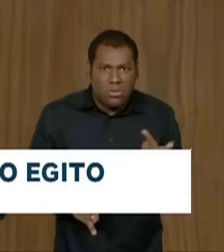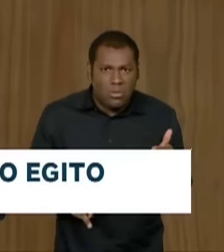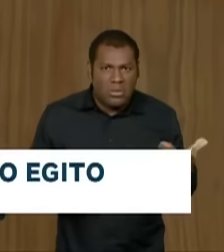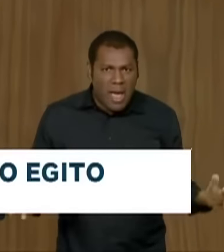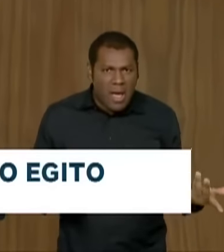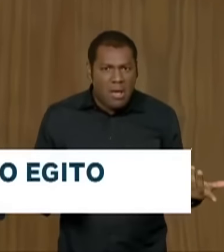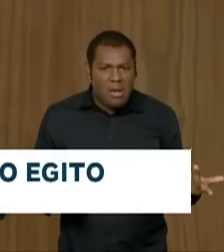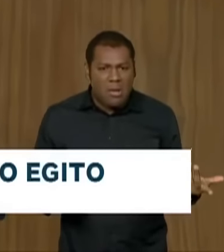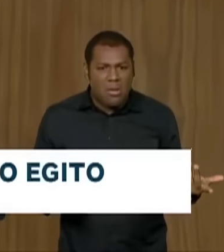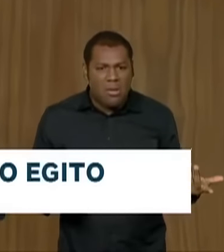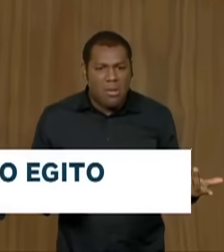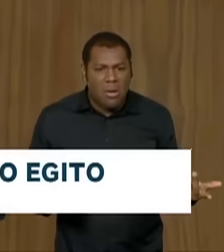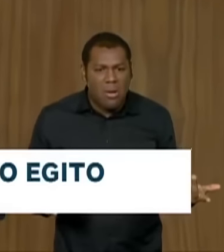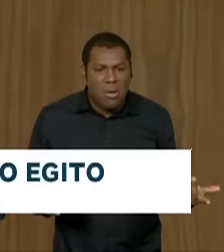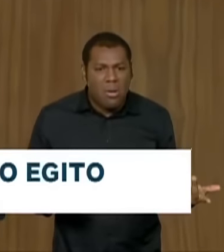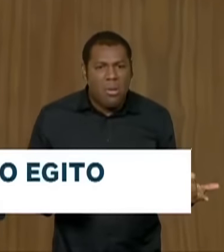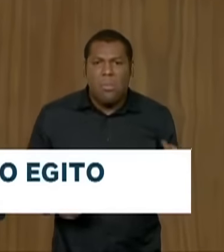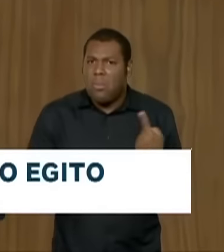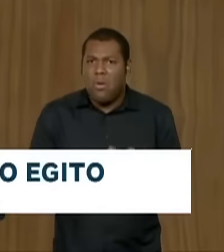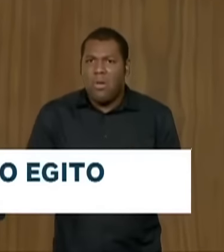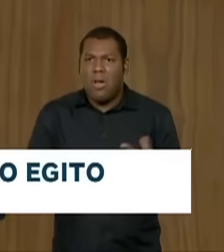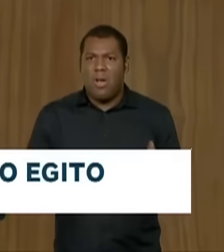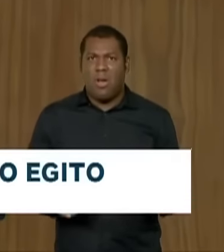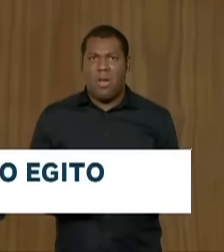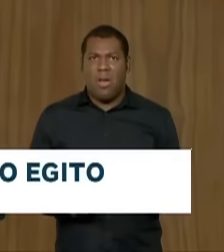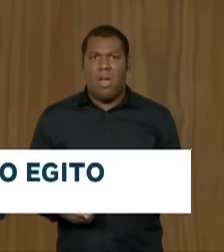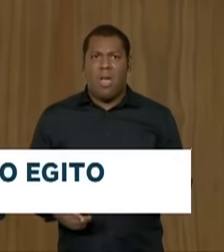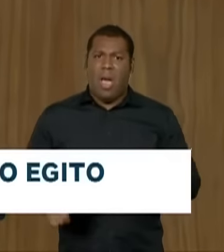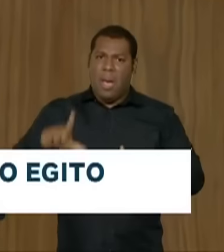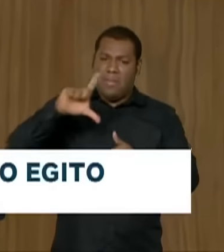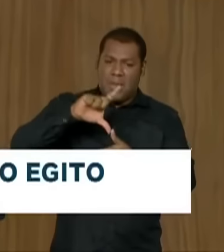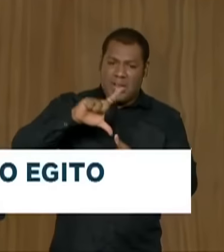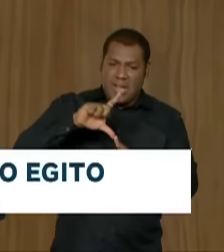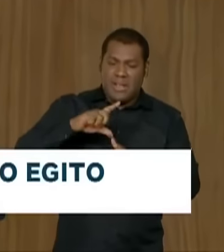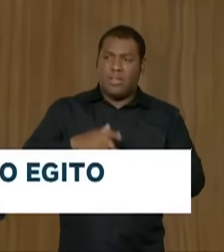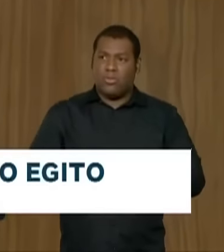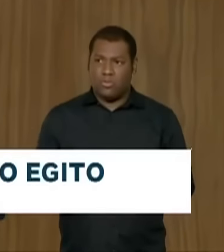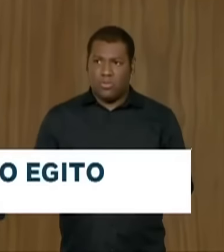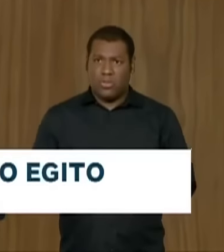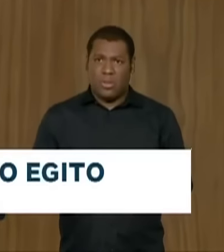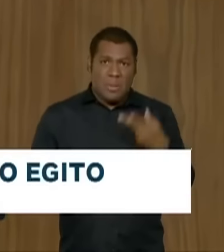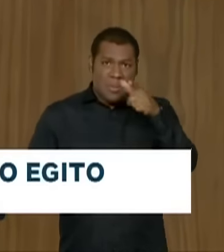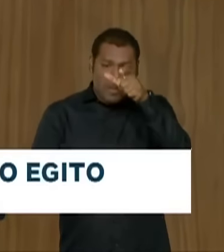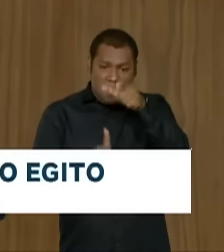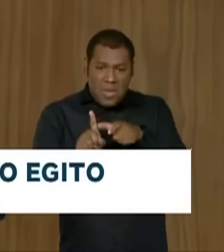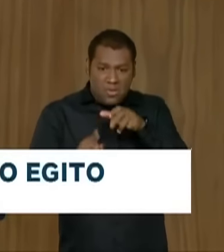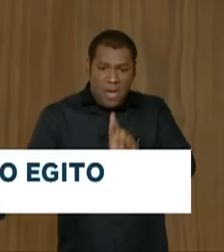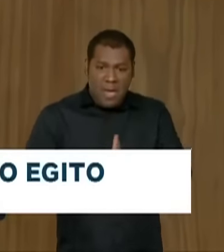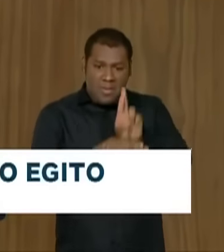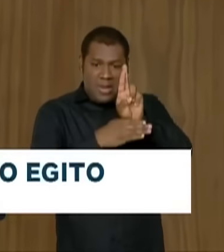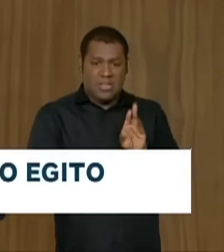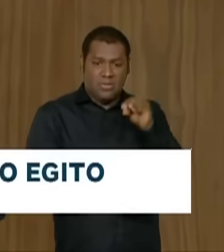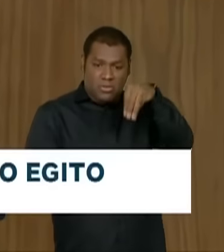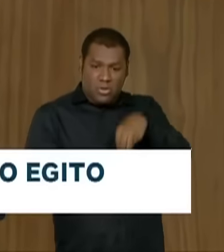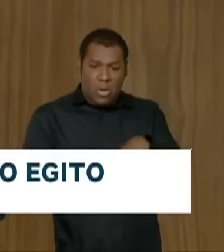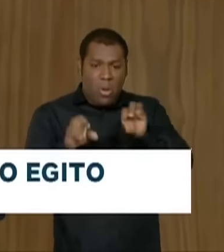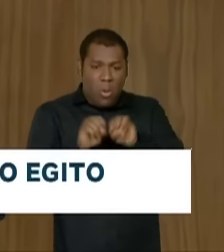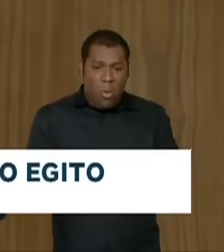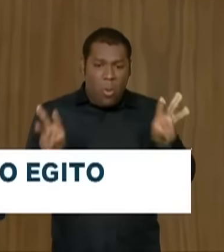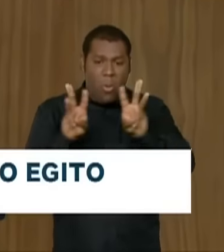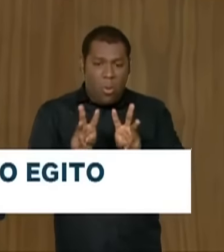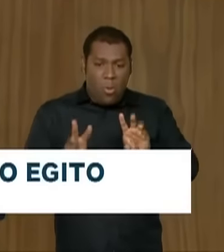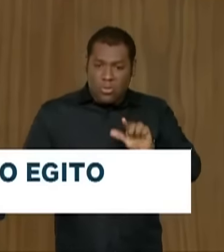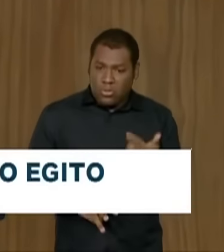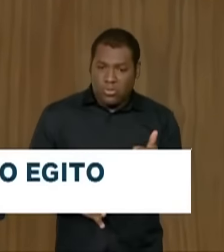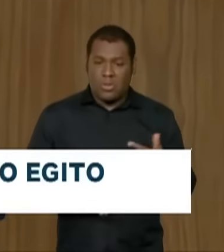três. Não tem nenhum sentido a América do Sul e a América Latina não ter nenhum representante. Não tem nenhum sentido um país